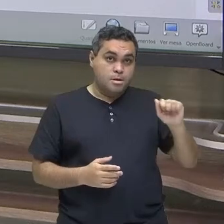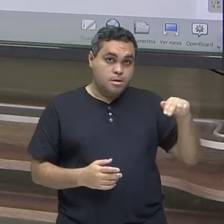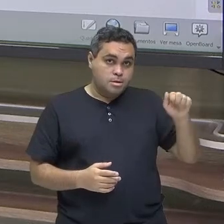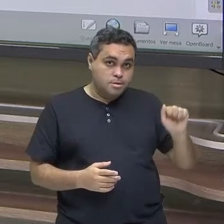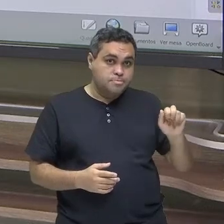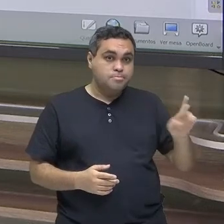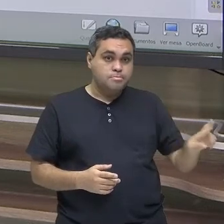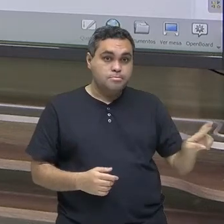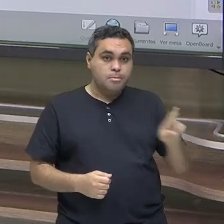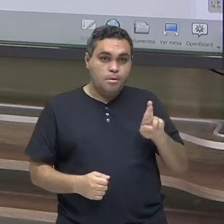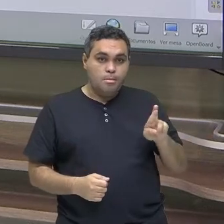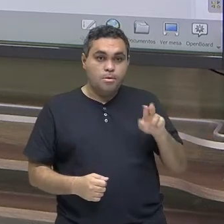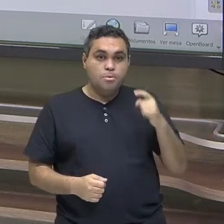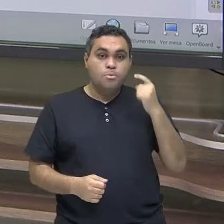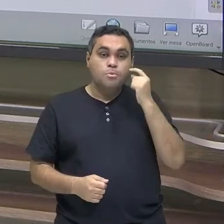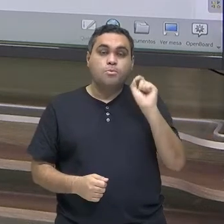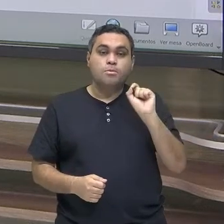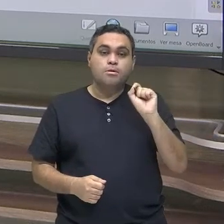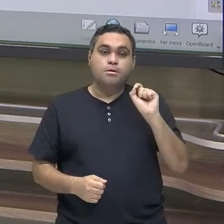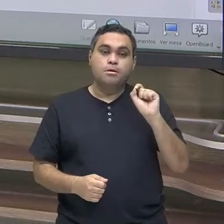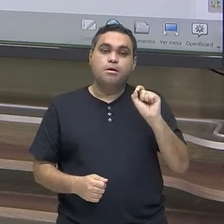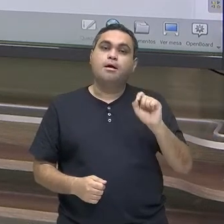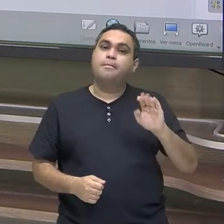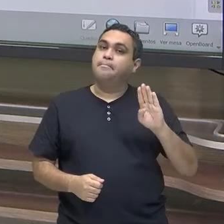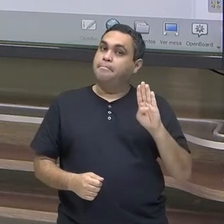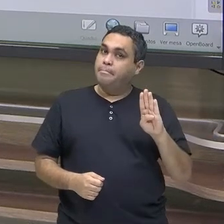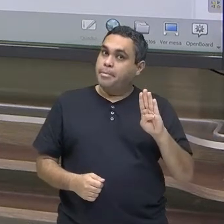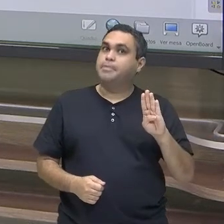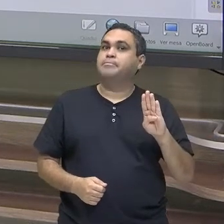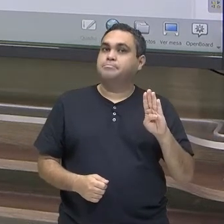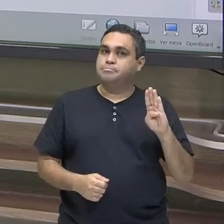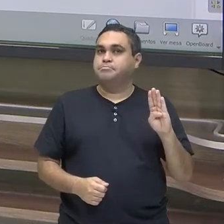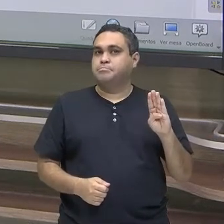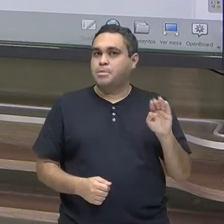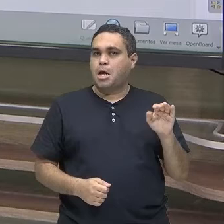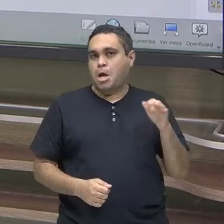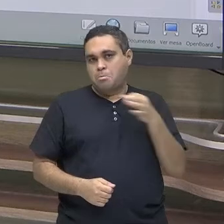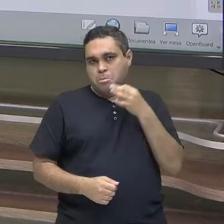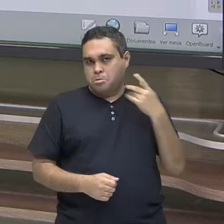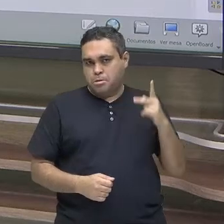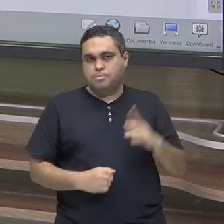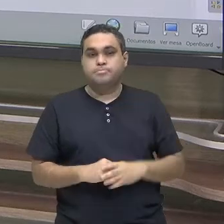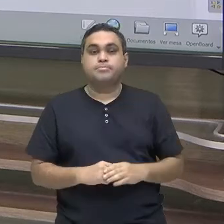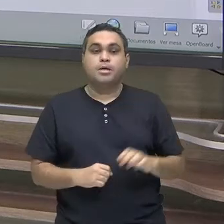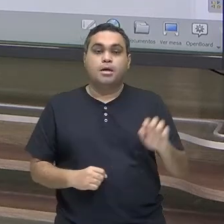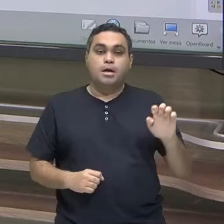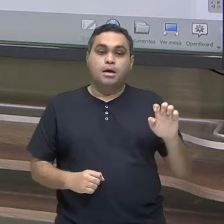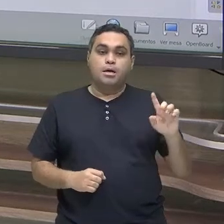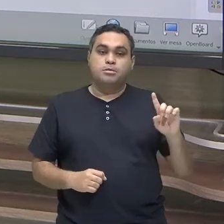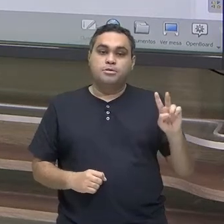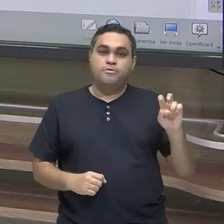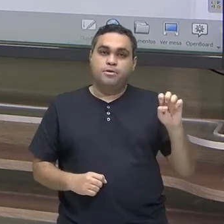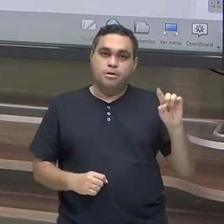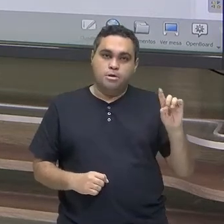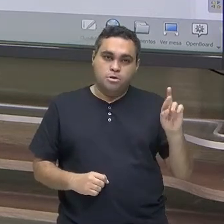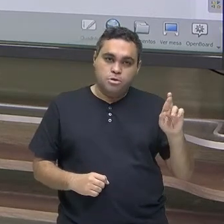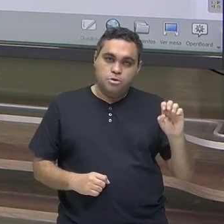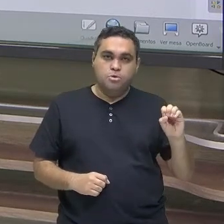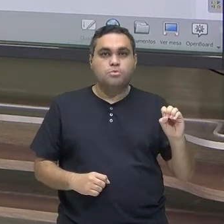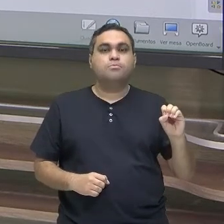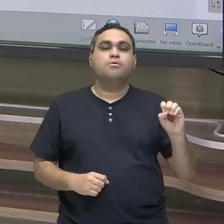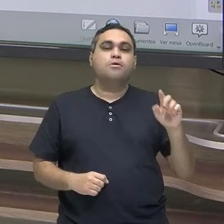disse que a questão 3, ela está achando que é a letra B, e o Edivandro disse que a questão 3 é a letra